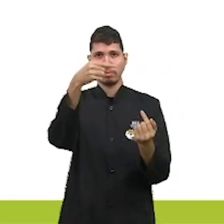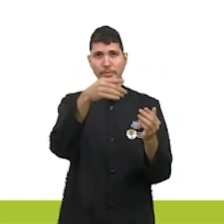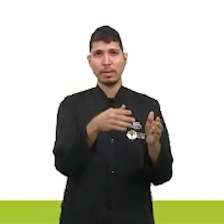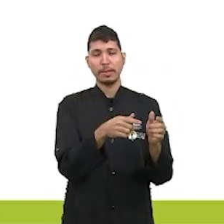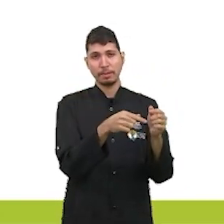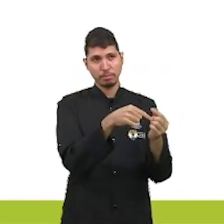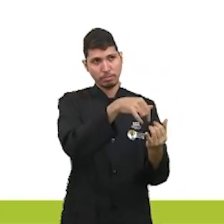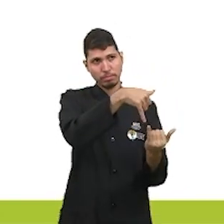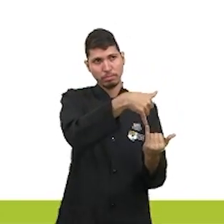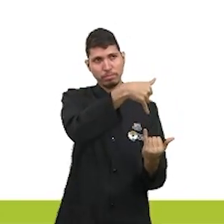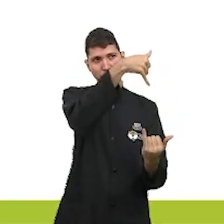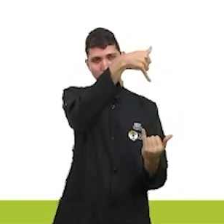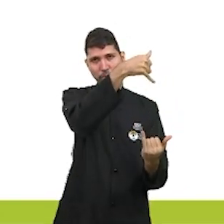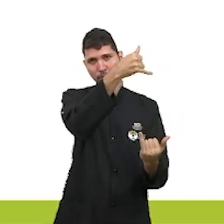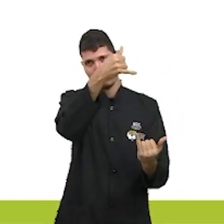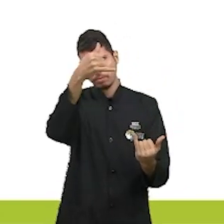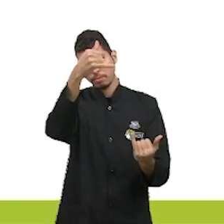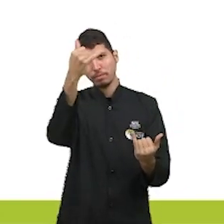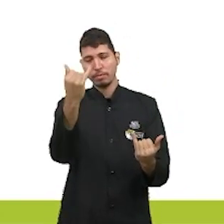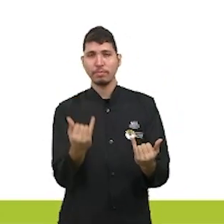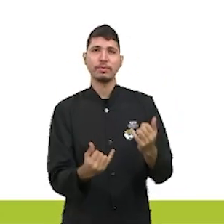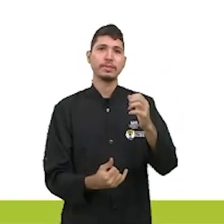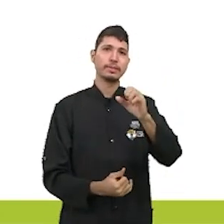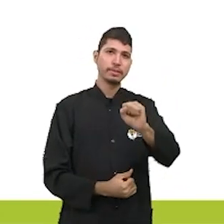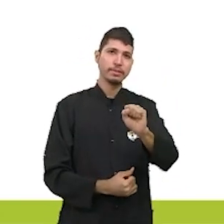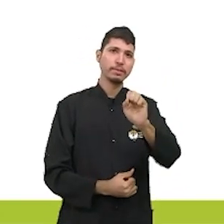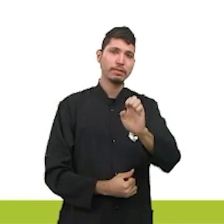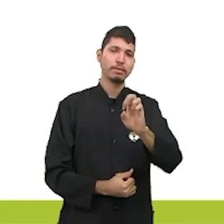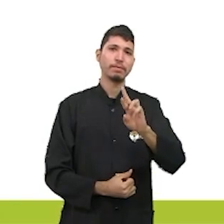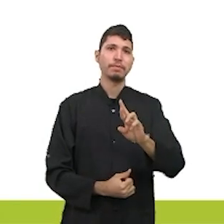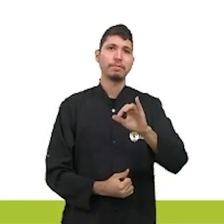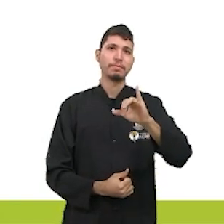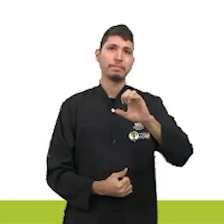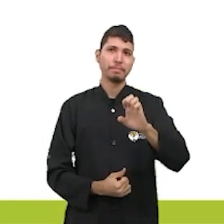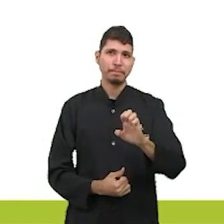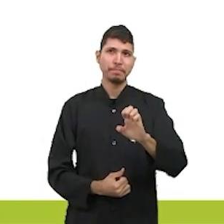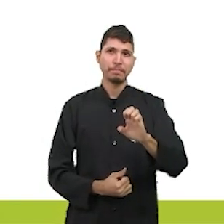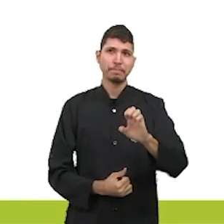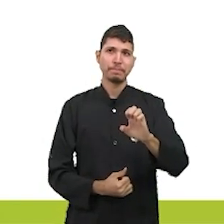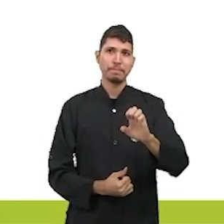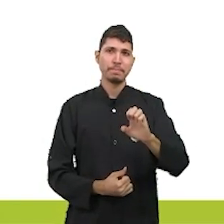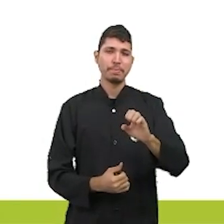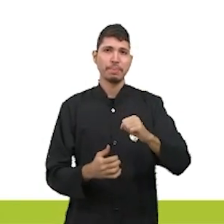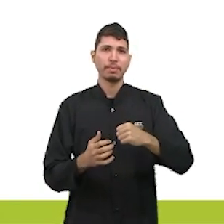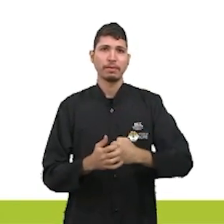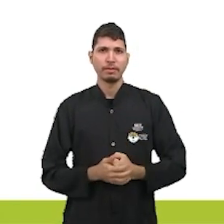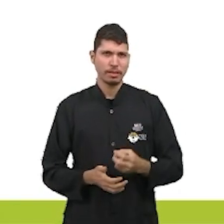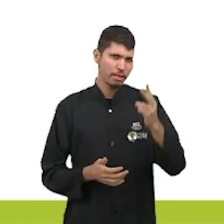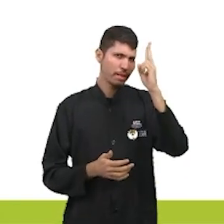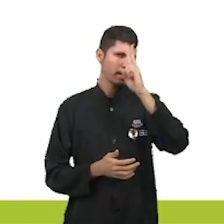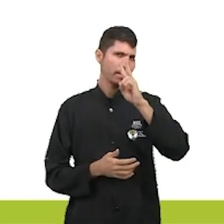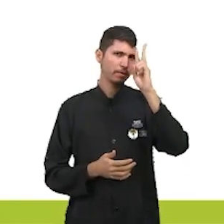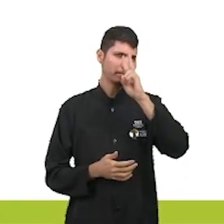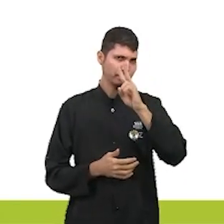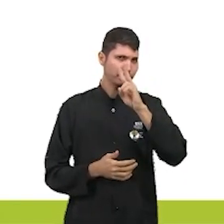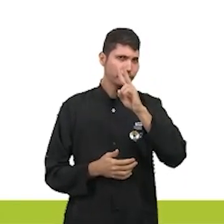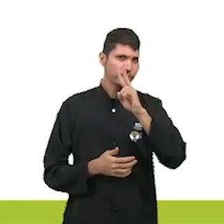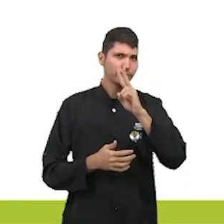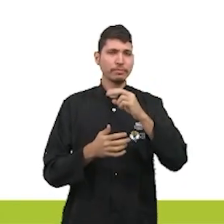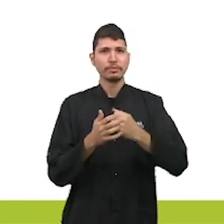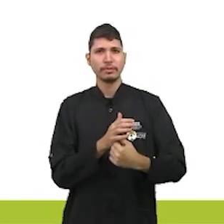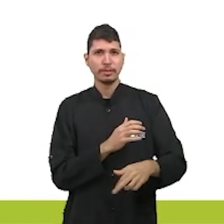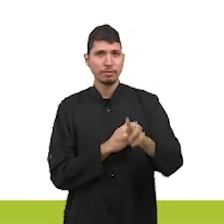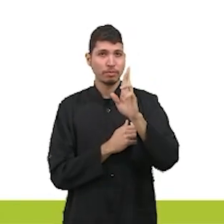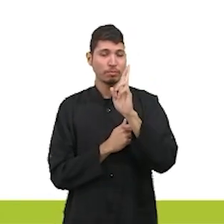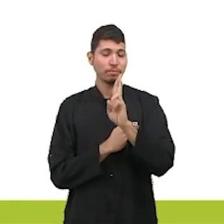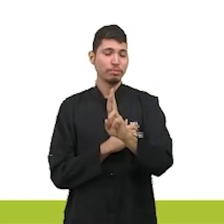ali do circuito. Neste caso, o elemento é esse dado por esse símbolo. Lembra que a gente viu agorinha, que é o R,